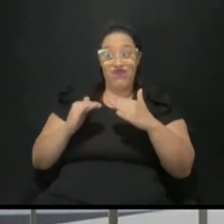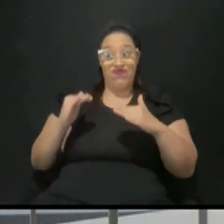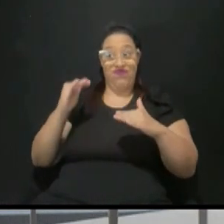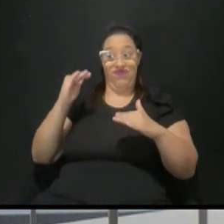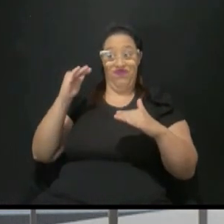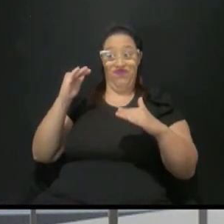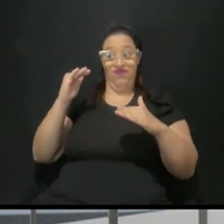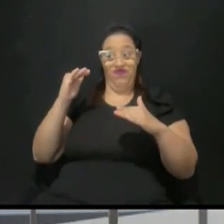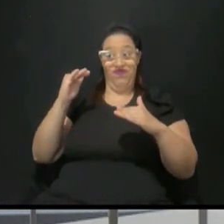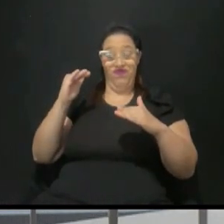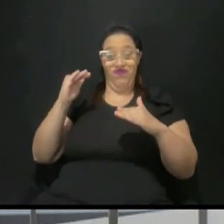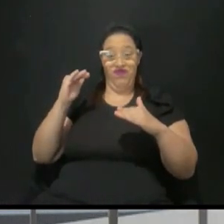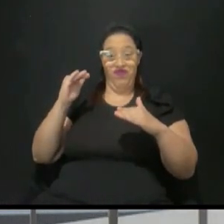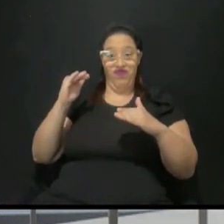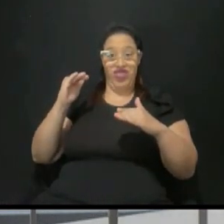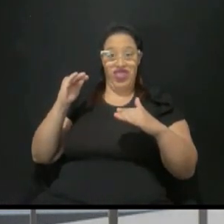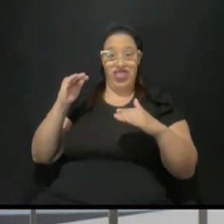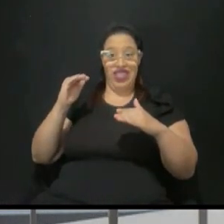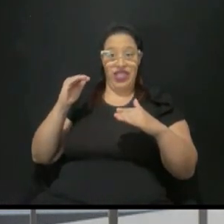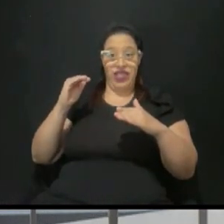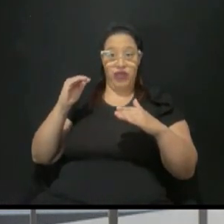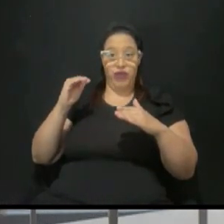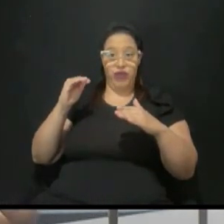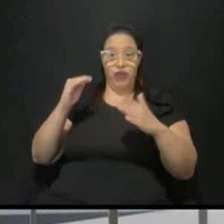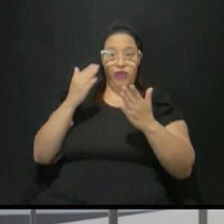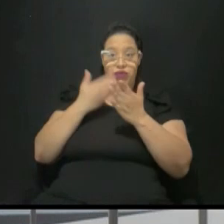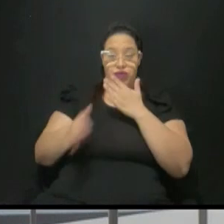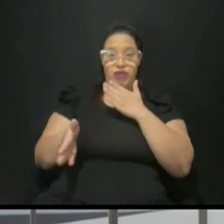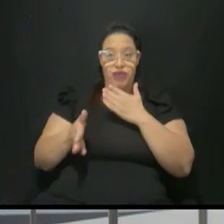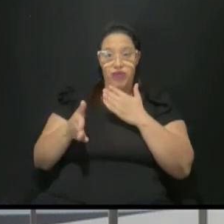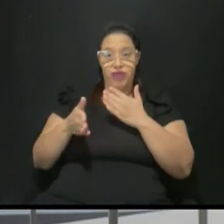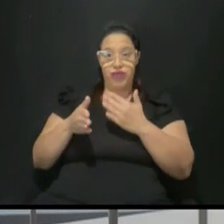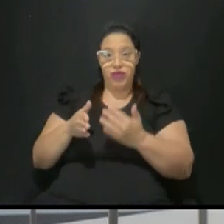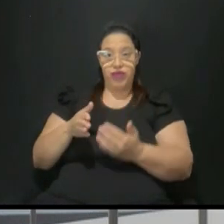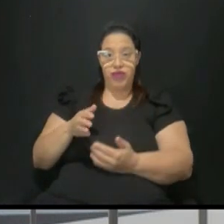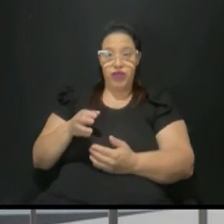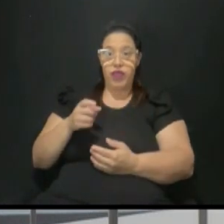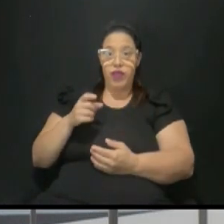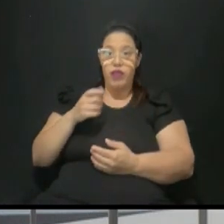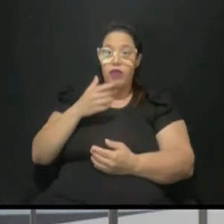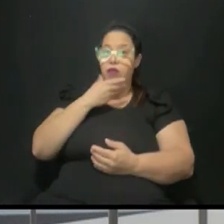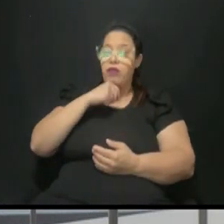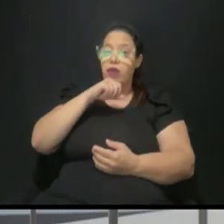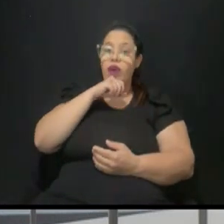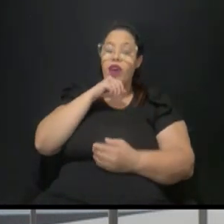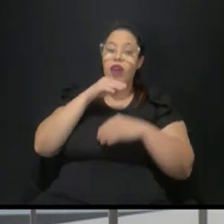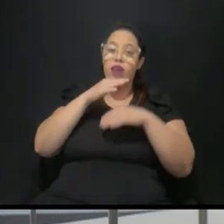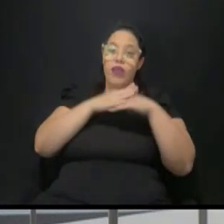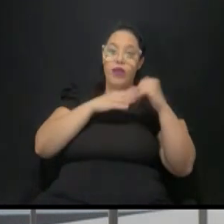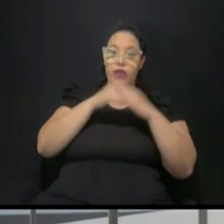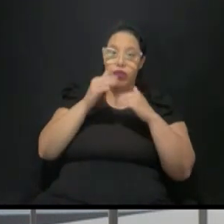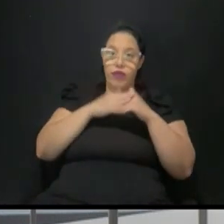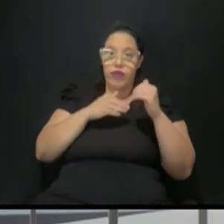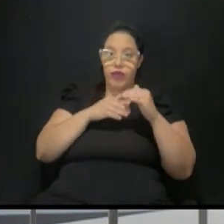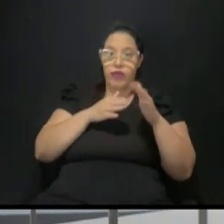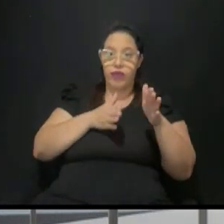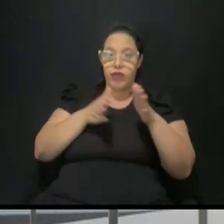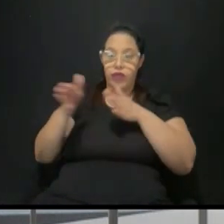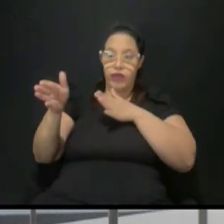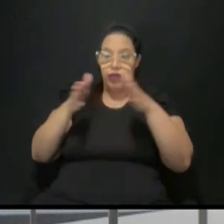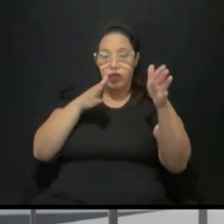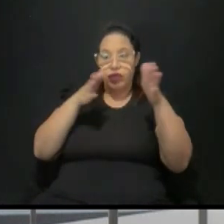gente tem alguns cancelamentos por parte do Pai Serviço para a locomoção dos atletas